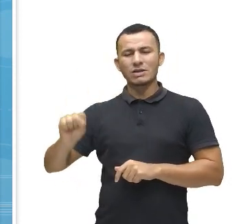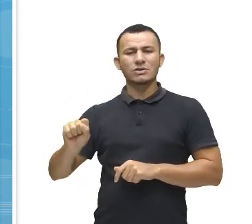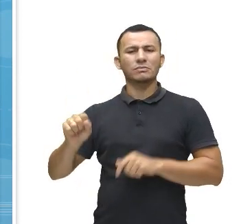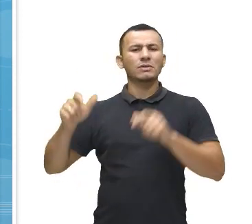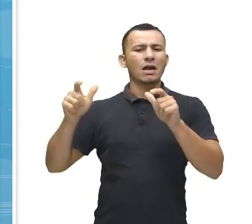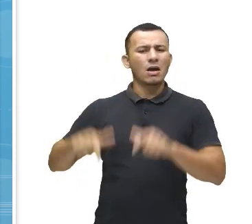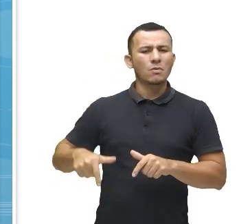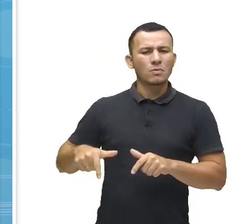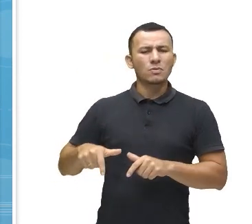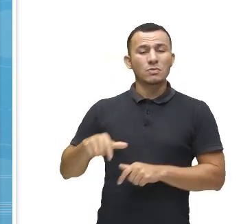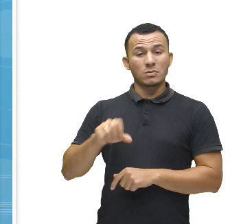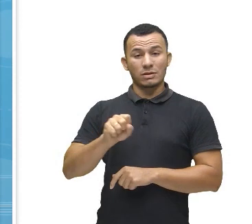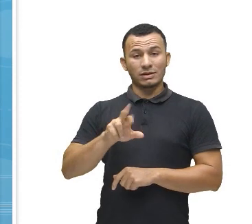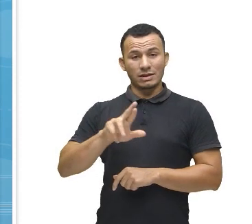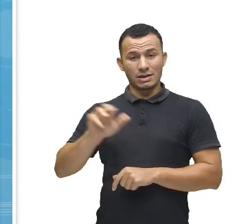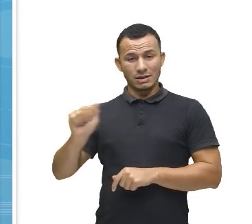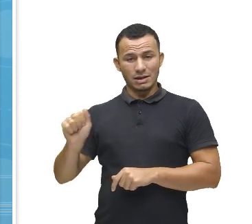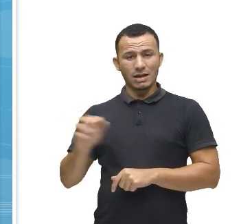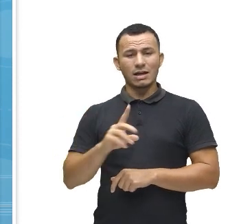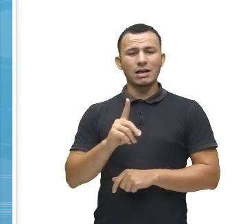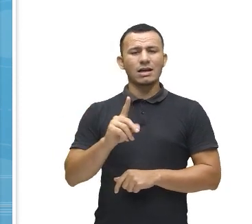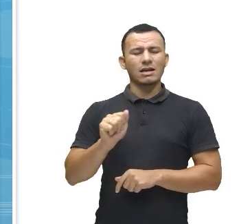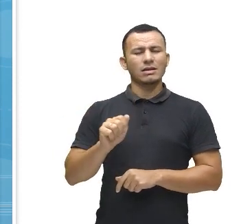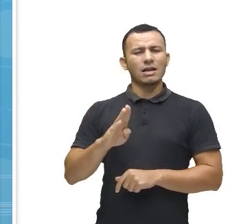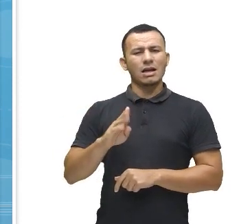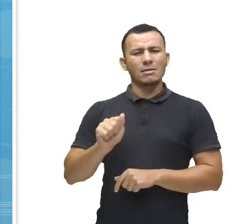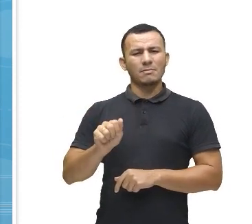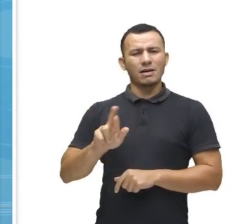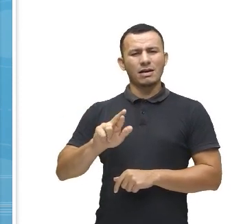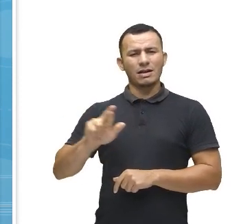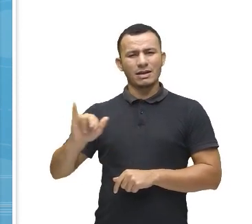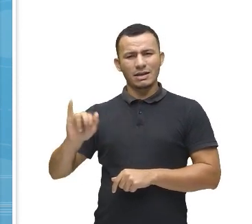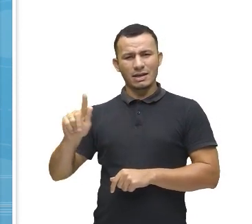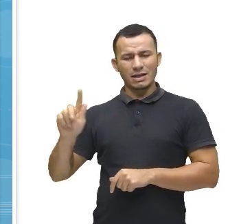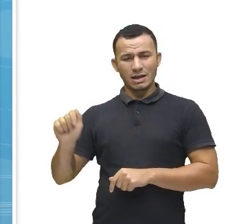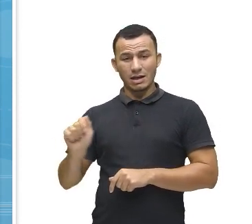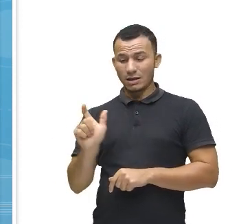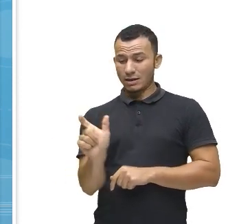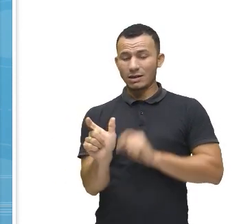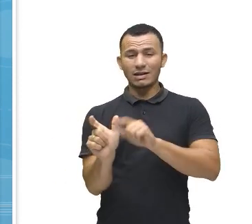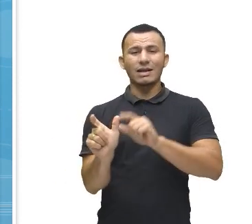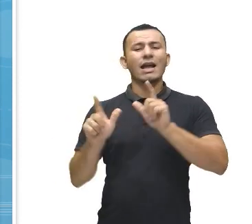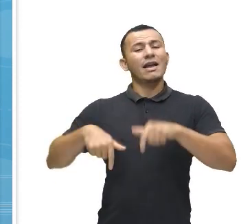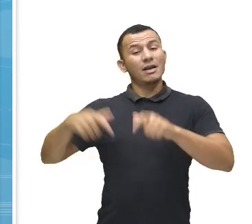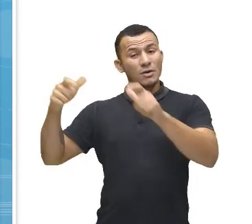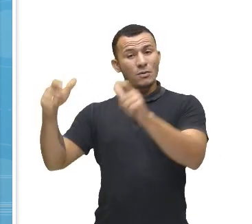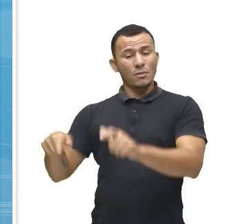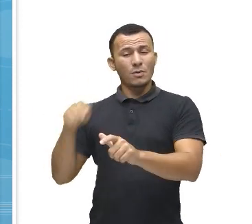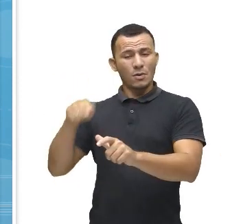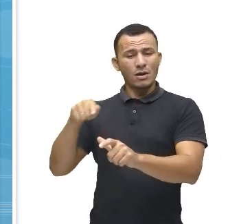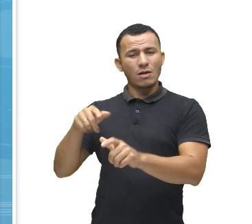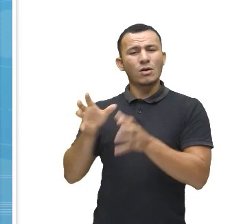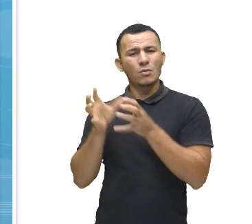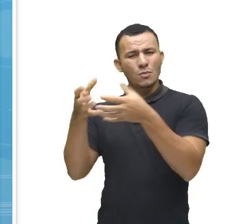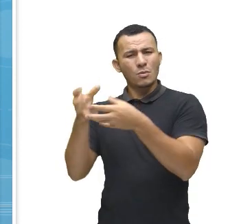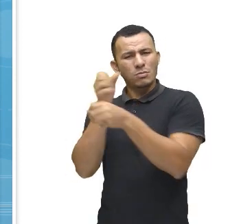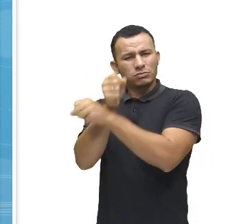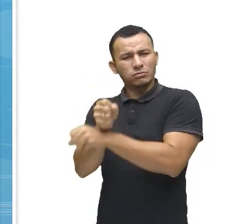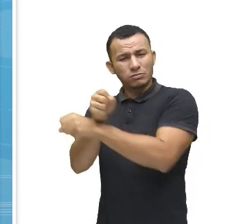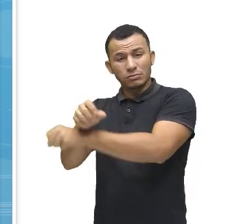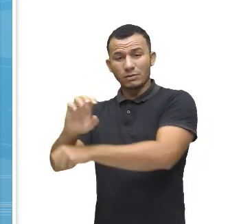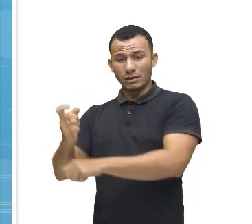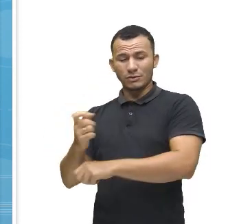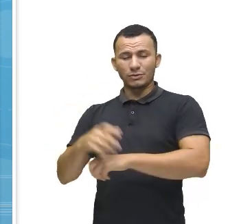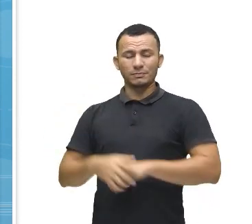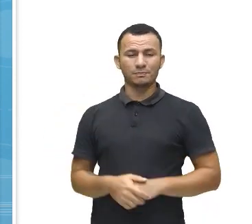chamada Serra da Barriga. Anotem esse nome. Serra da Barriga é onde era localizado o Quilombo dos Palmares,